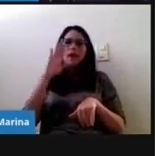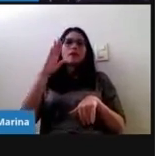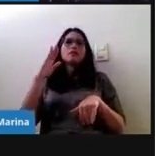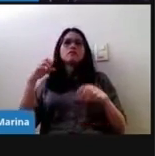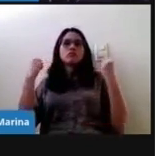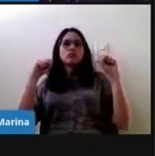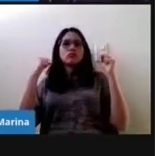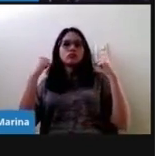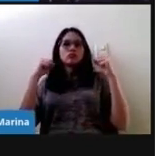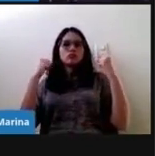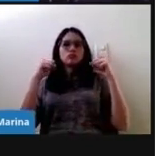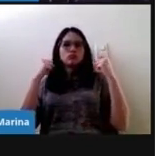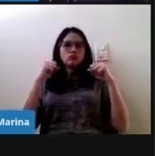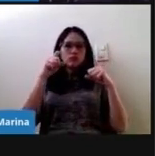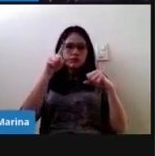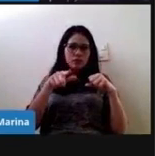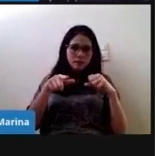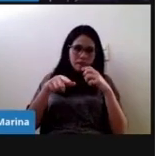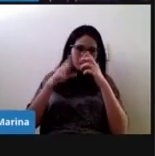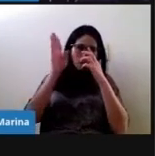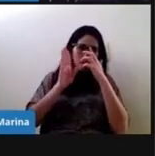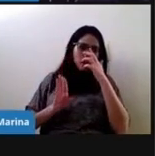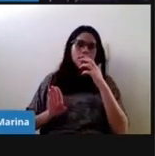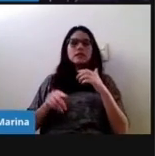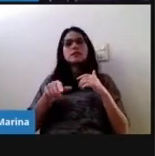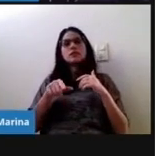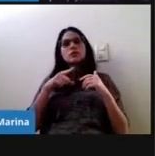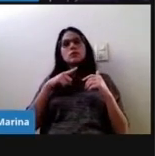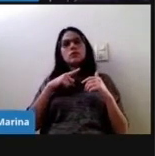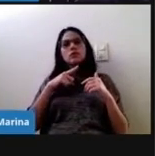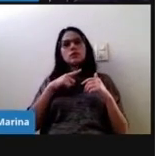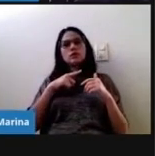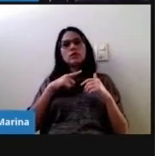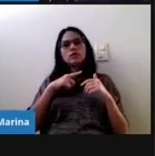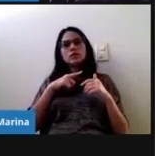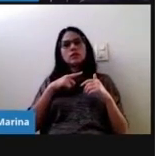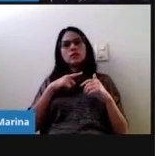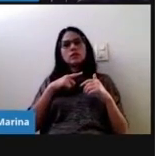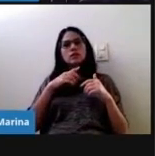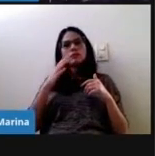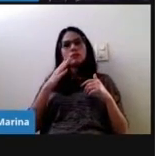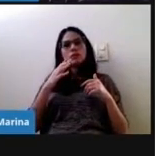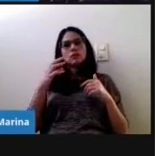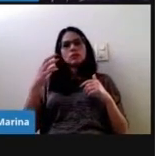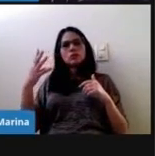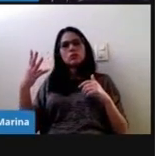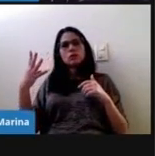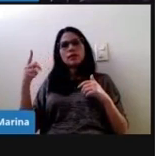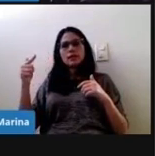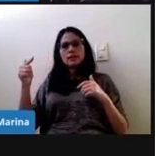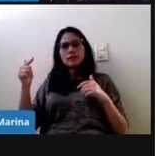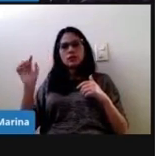física. E o Brasil, ele aparece aqui com uma prevalência total de inatividade física de 47%.